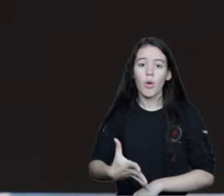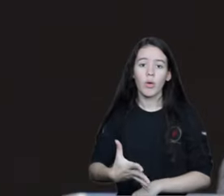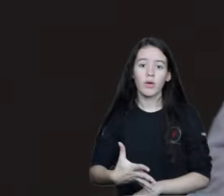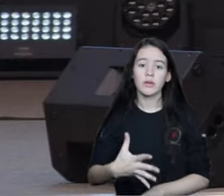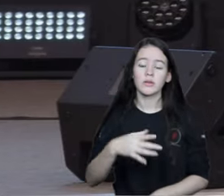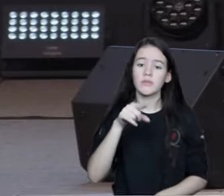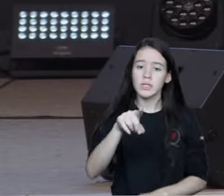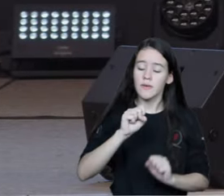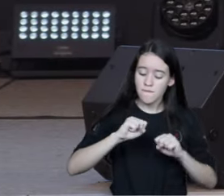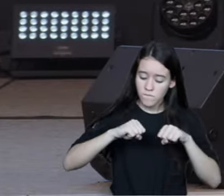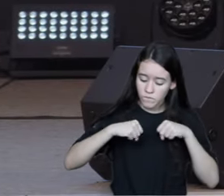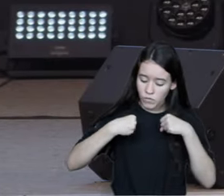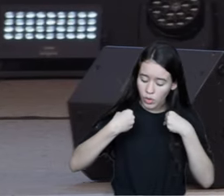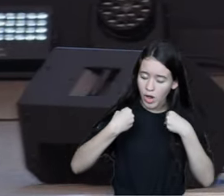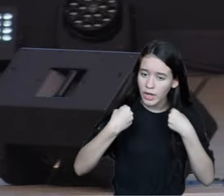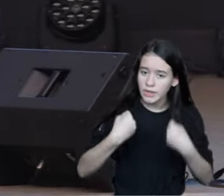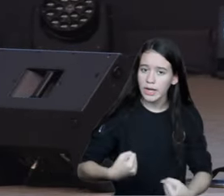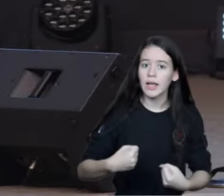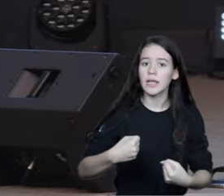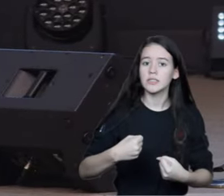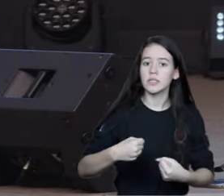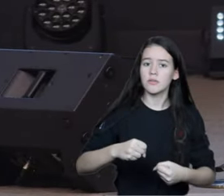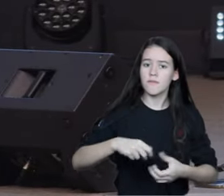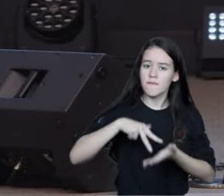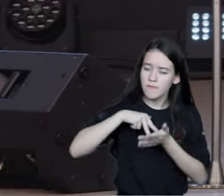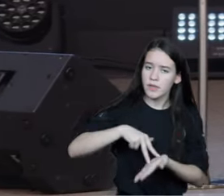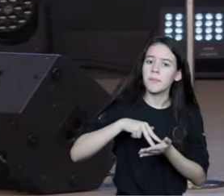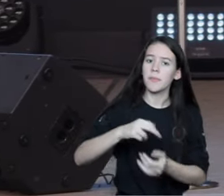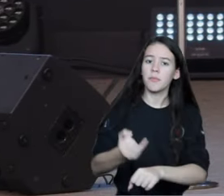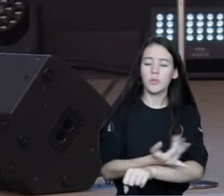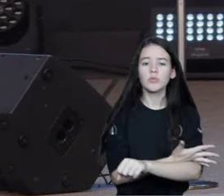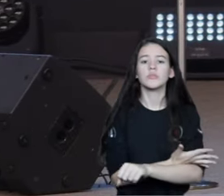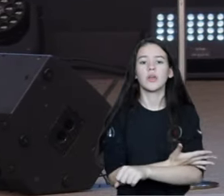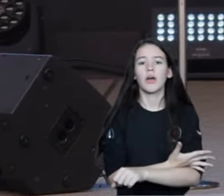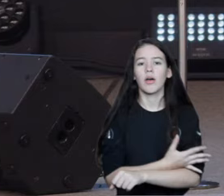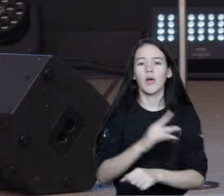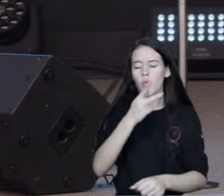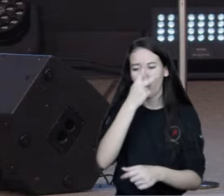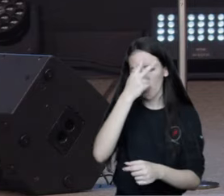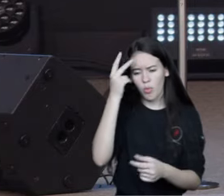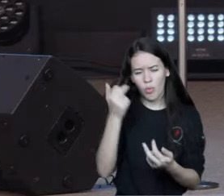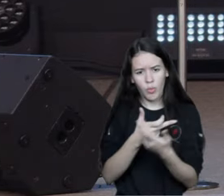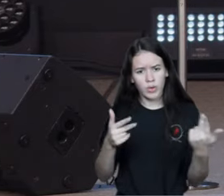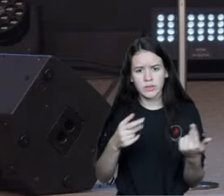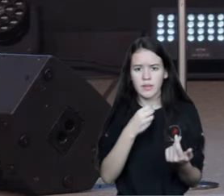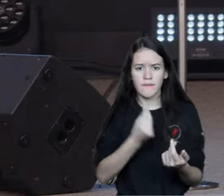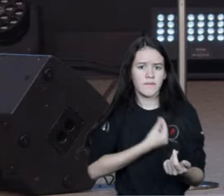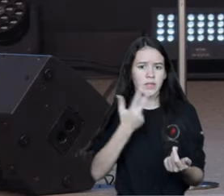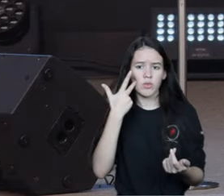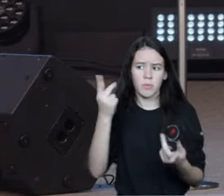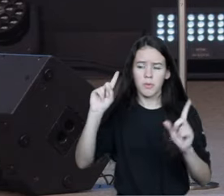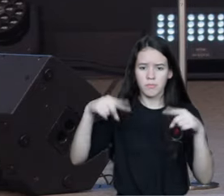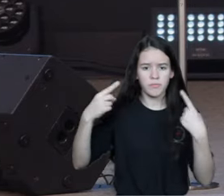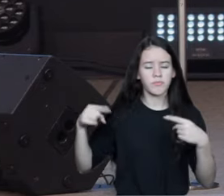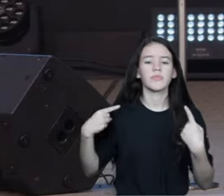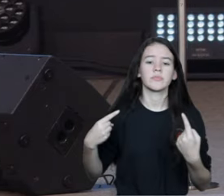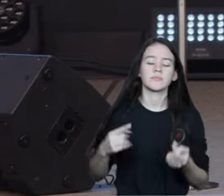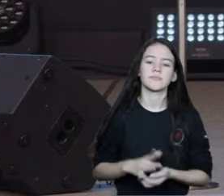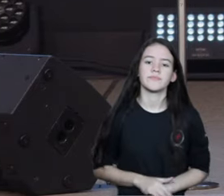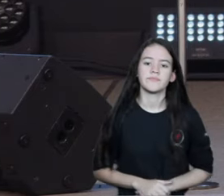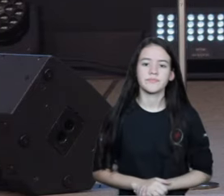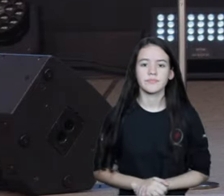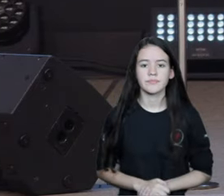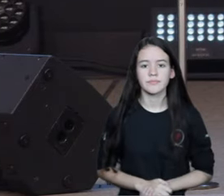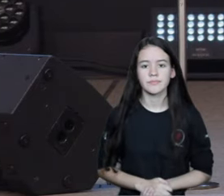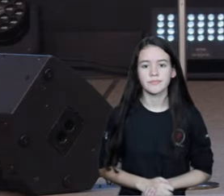você fortalece a sua estrutura emocional para os embates da vida irmão